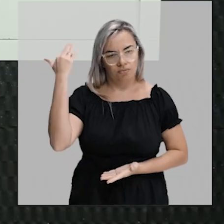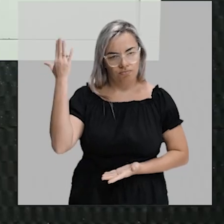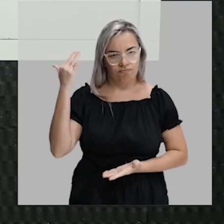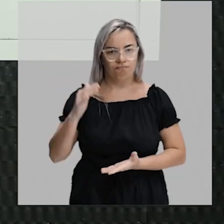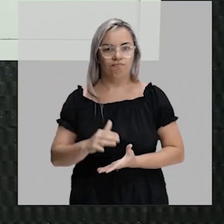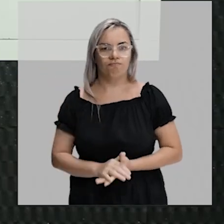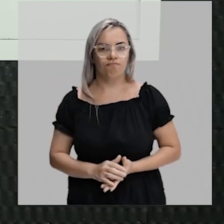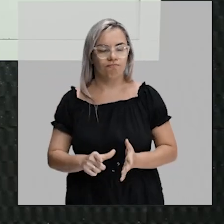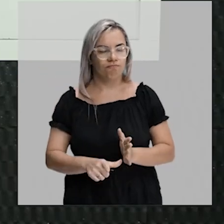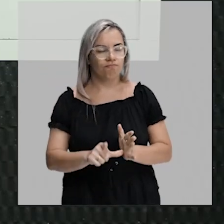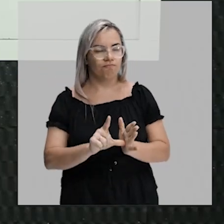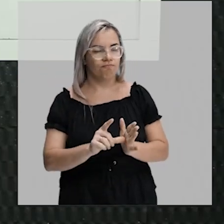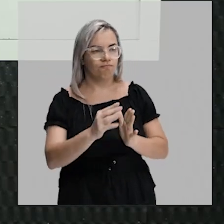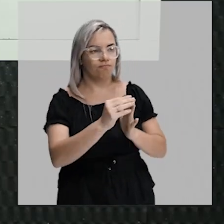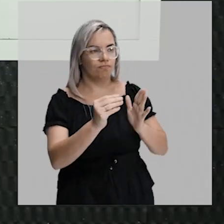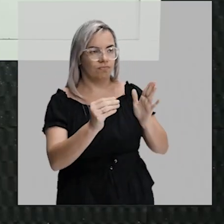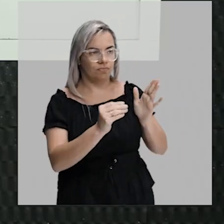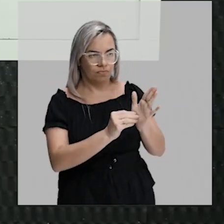falamos da